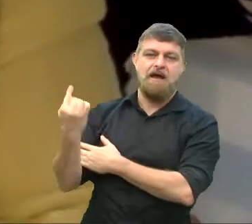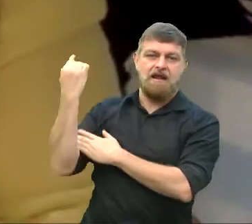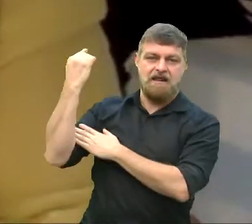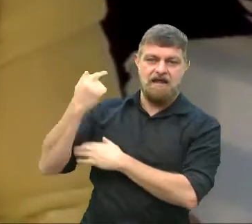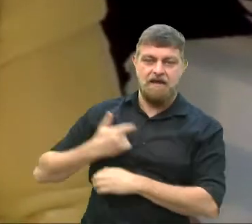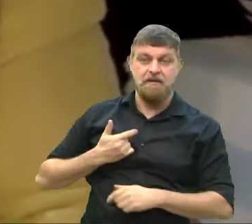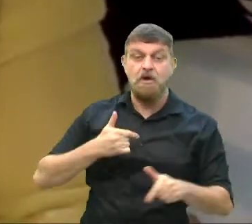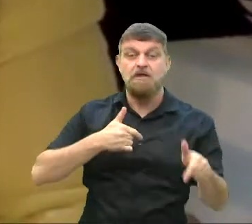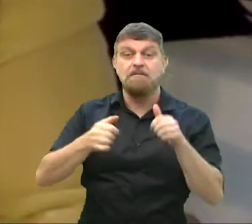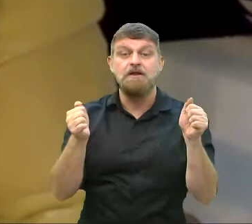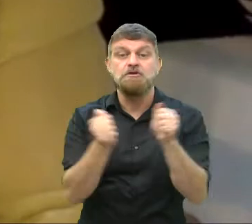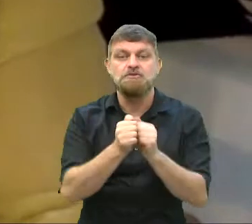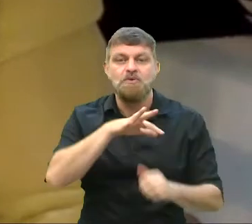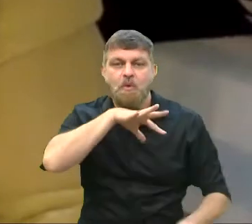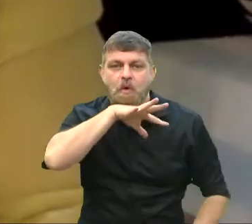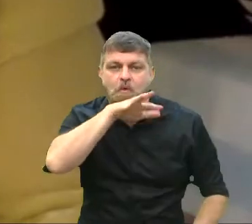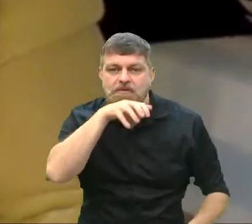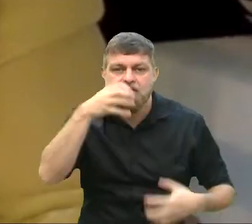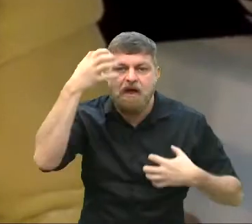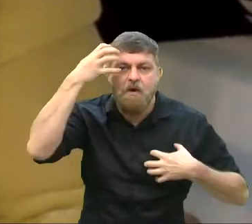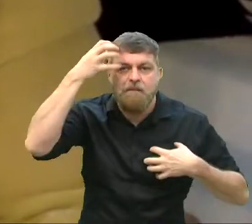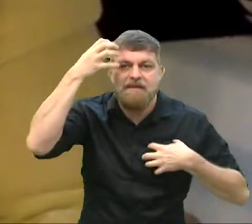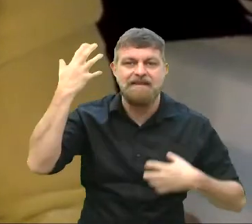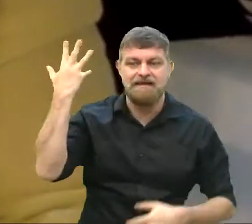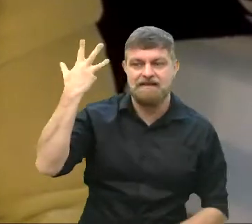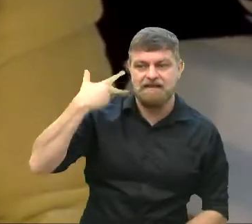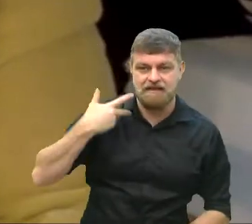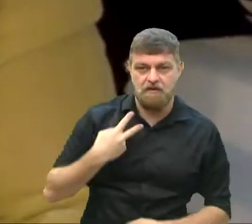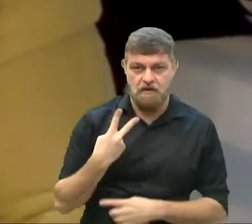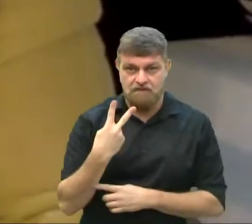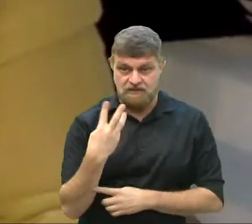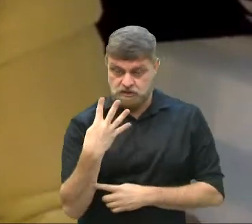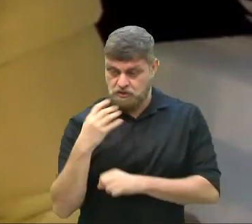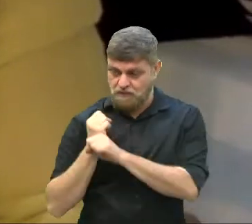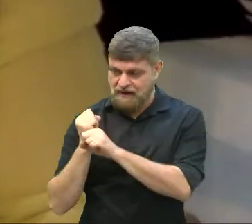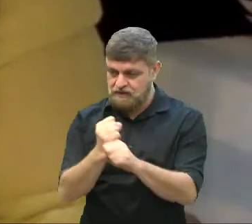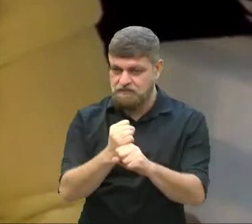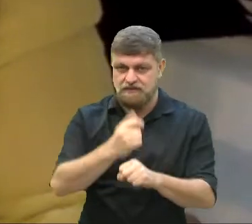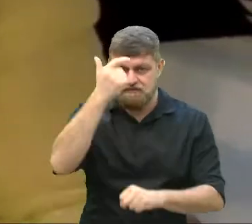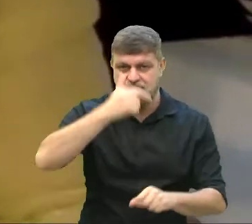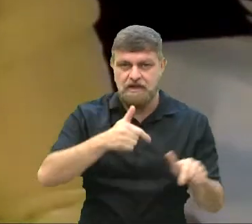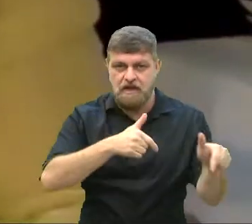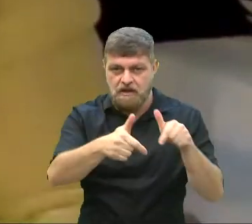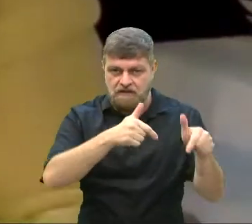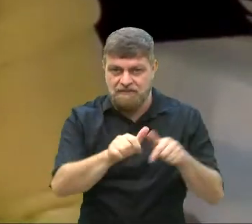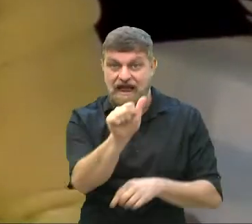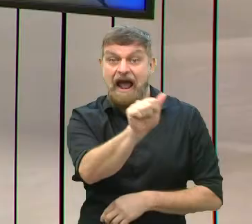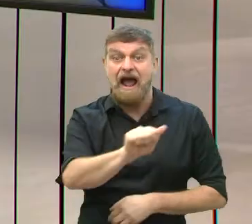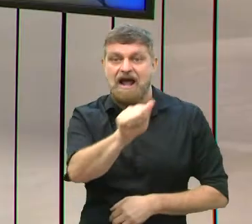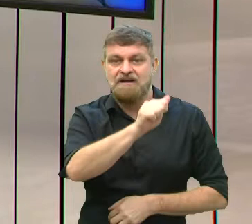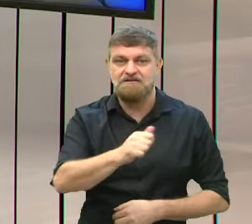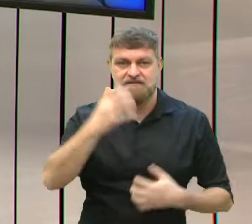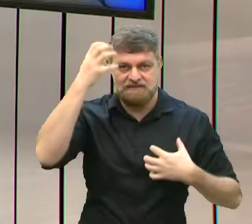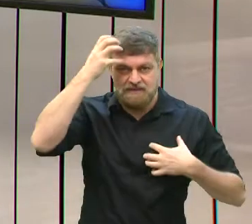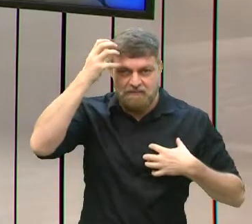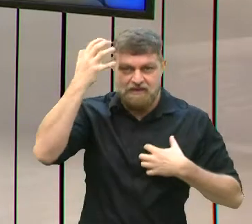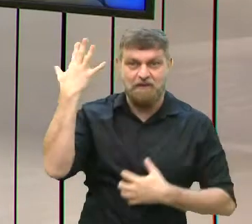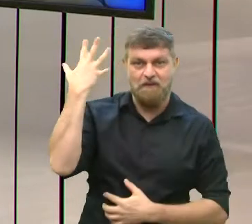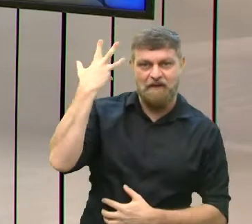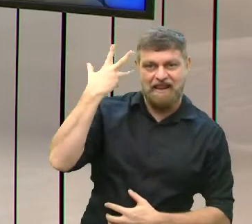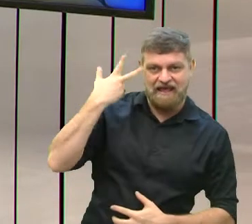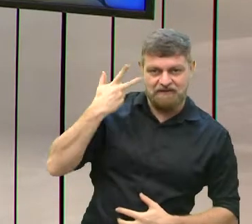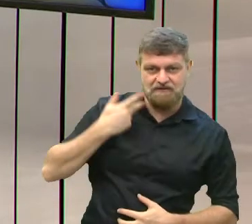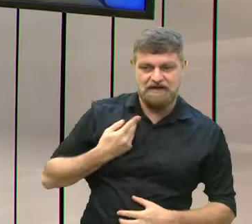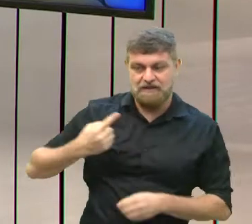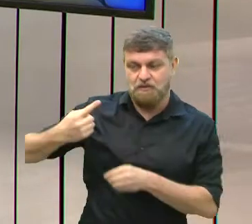o mico-leão dourado, né, que eu trabalhei por mais de 24 anos com a Associação Mico-Leão Dourado aqui no interior